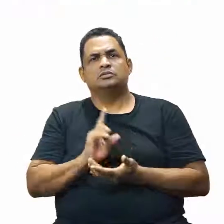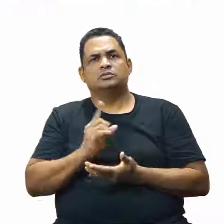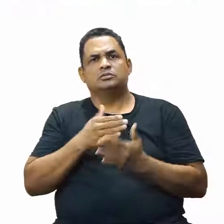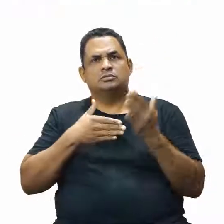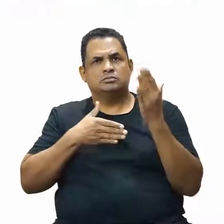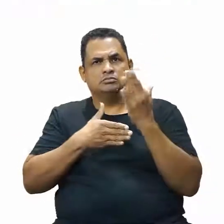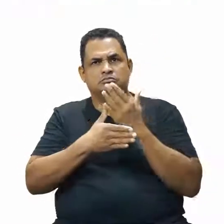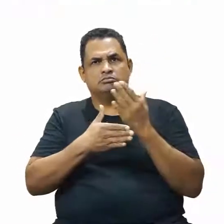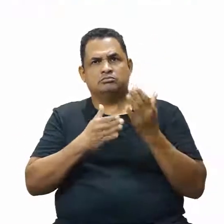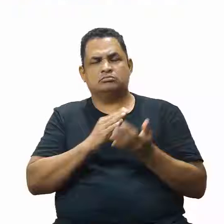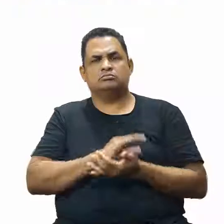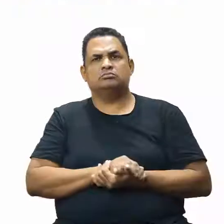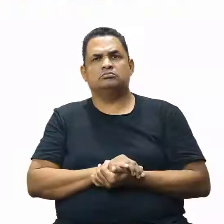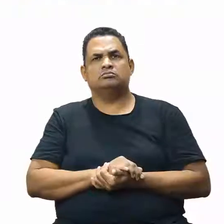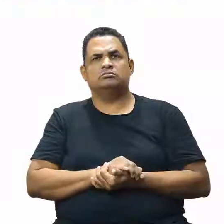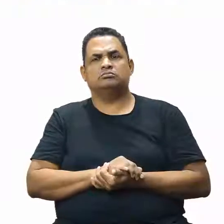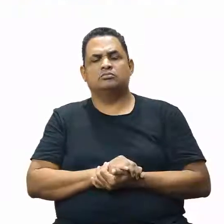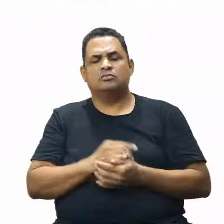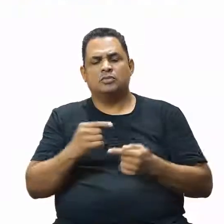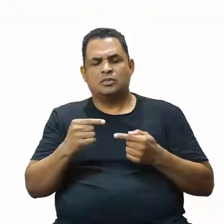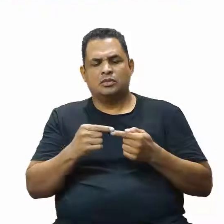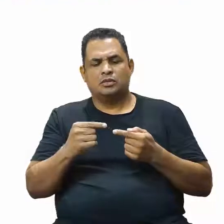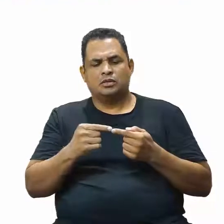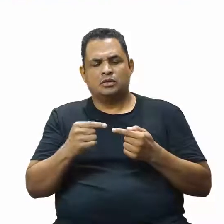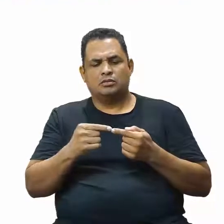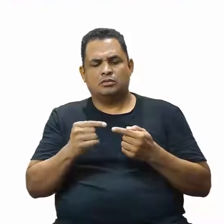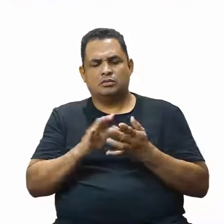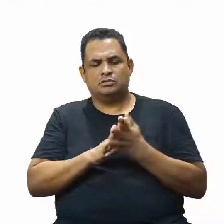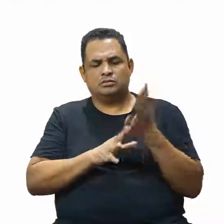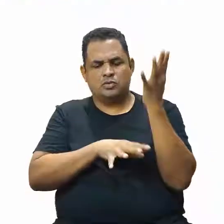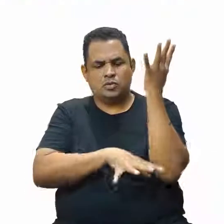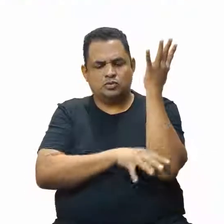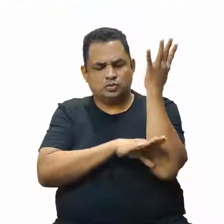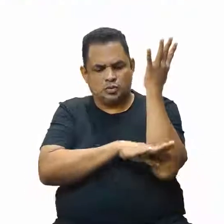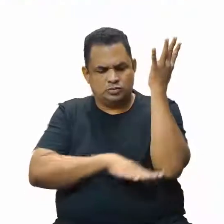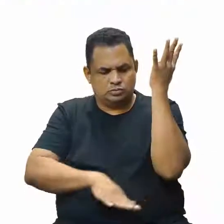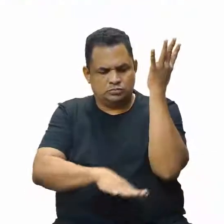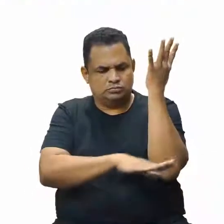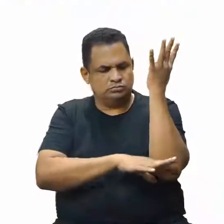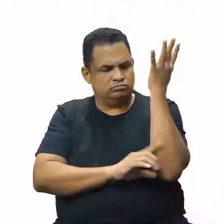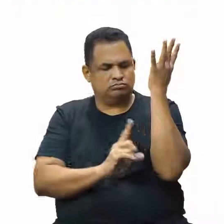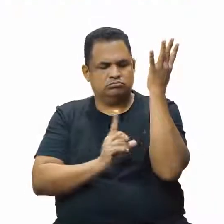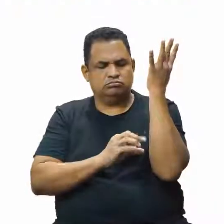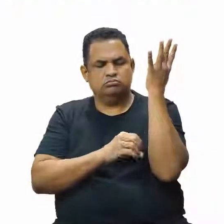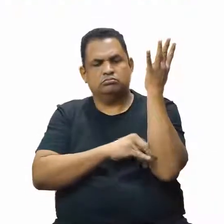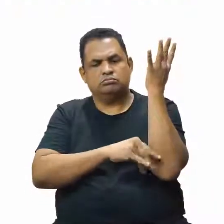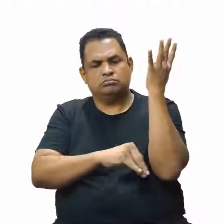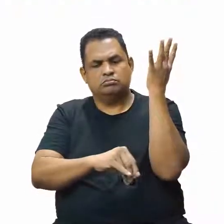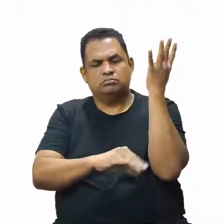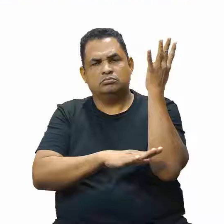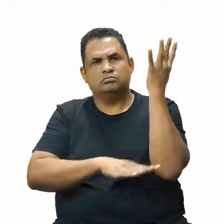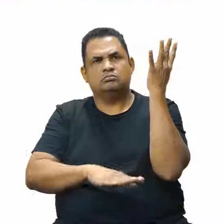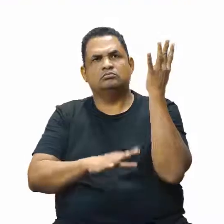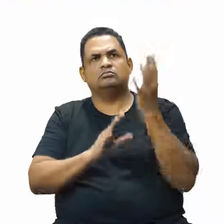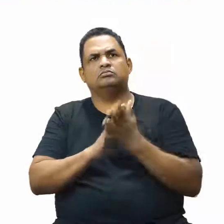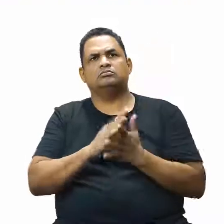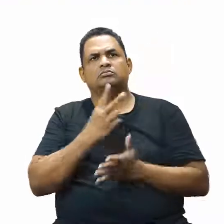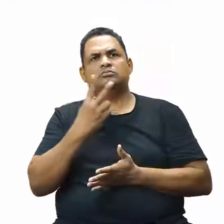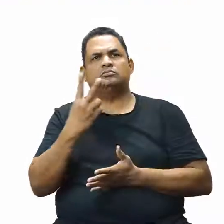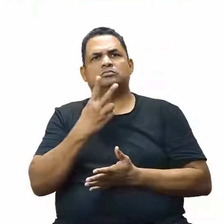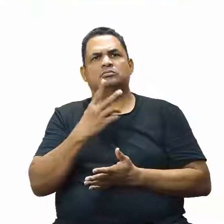não entrando, portanto, em contato com o solo. Isso é 1.